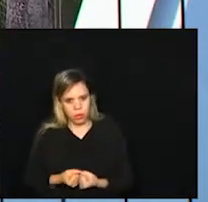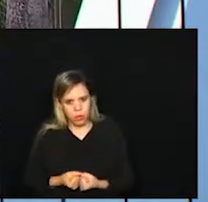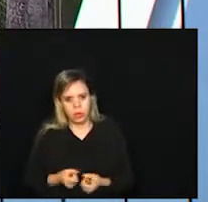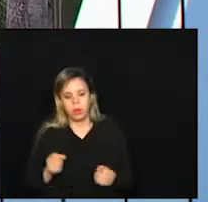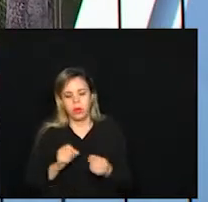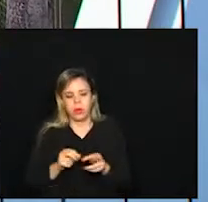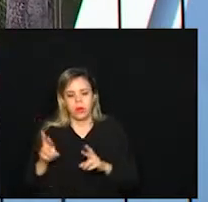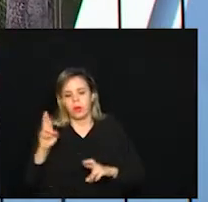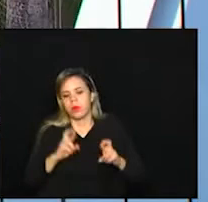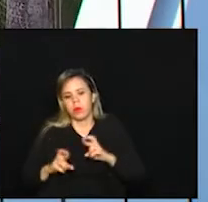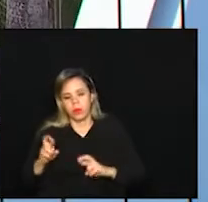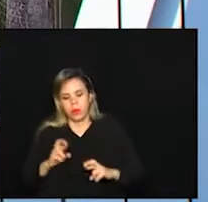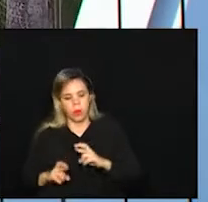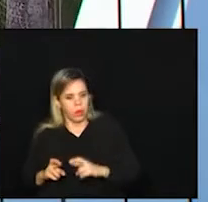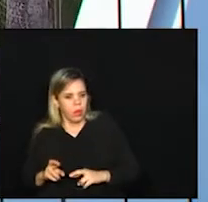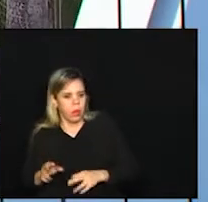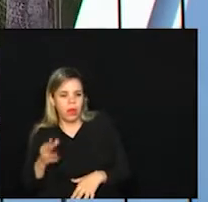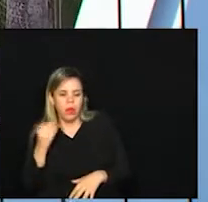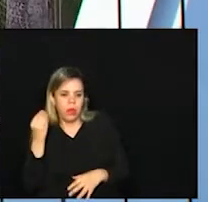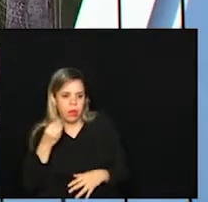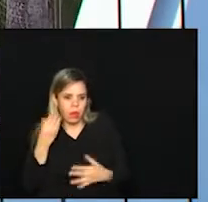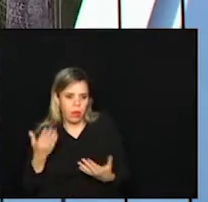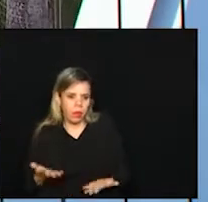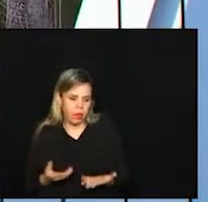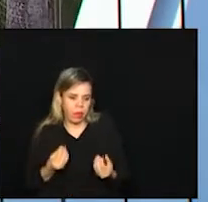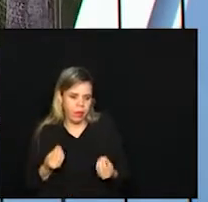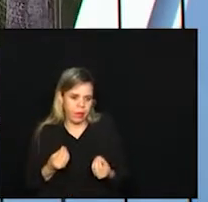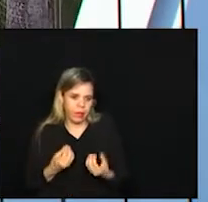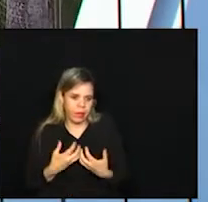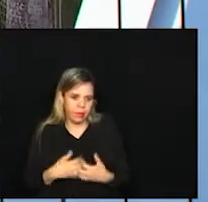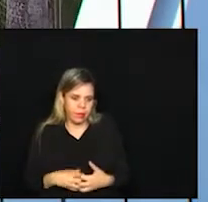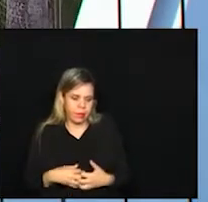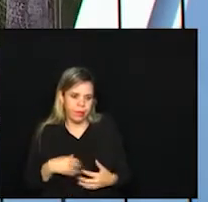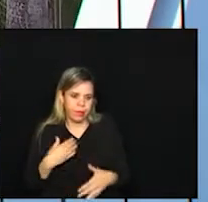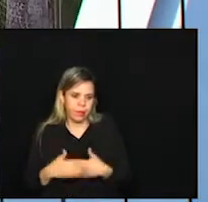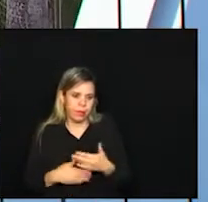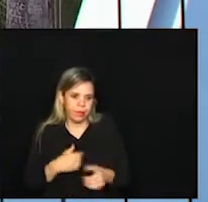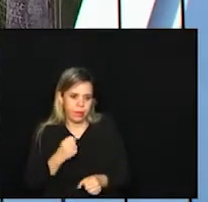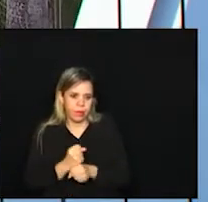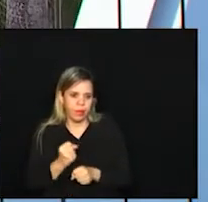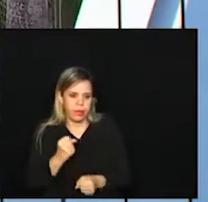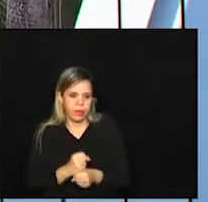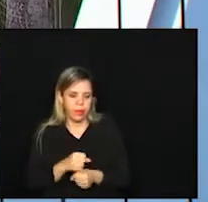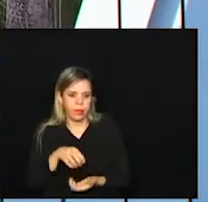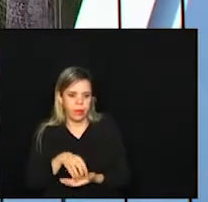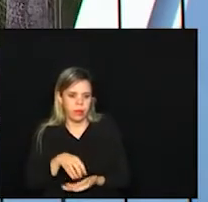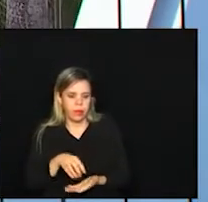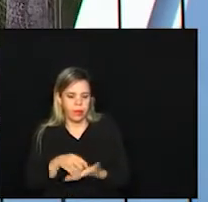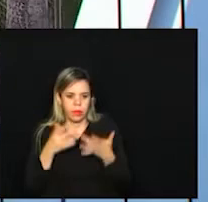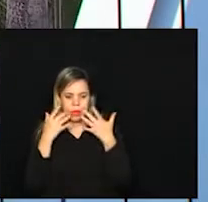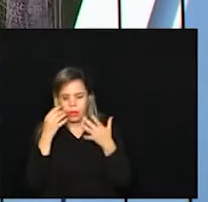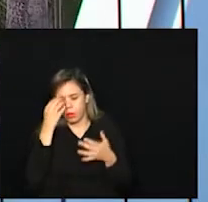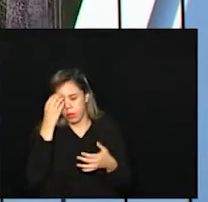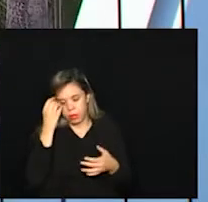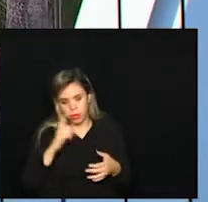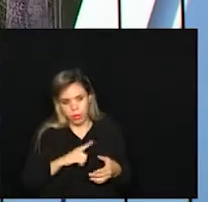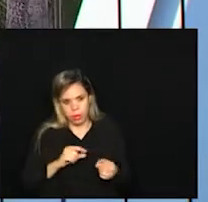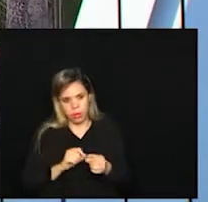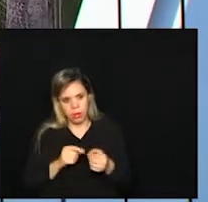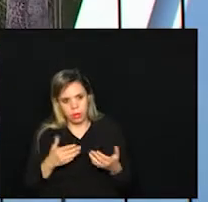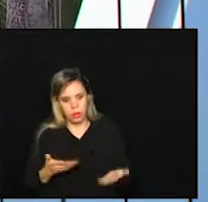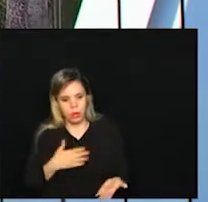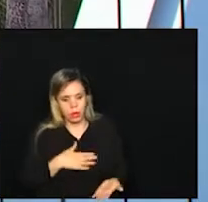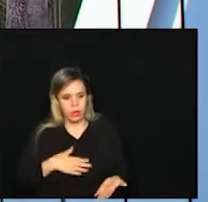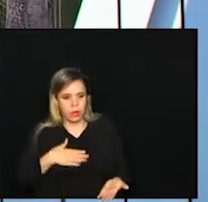fazer uma vistoria e tomar conhecimento de como estão andando as obras do centro de convivência eu tenho feito